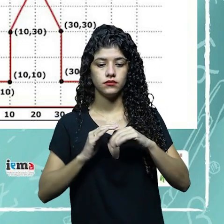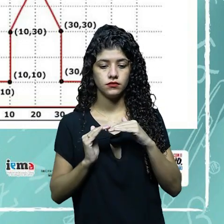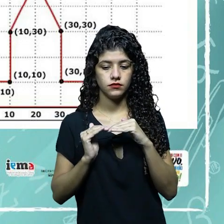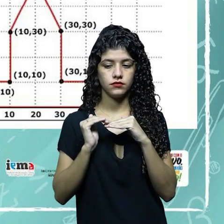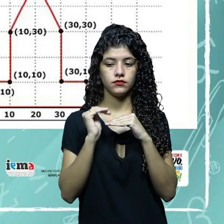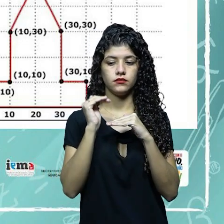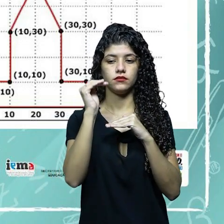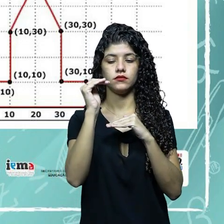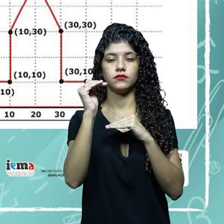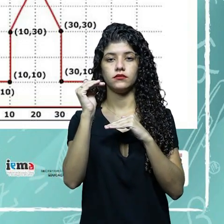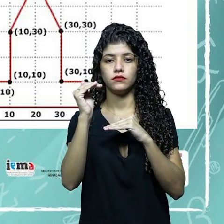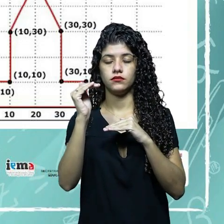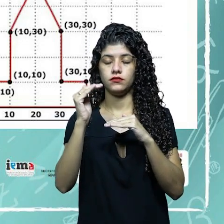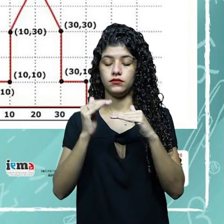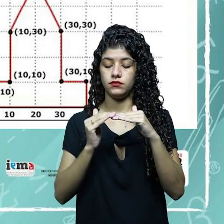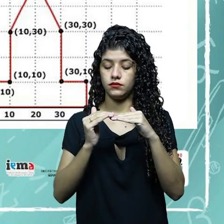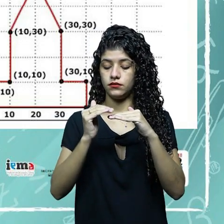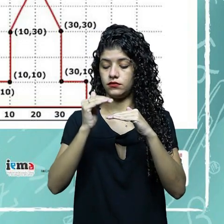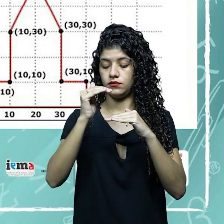distância pro